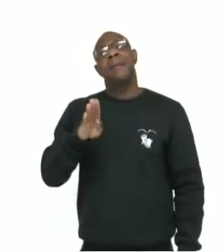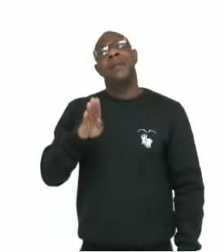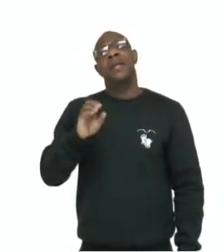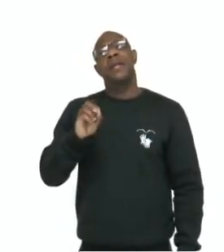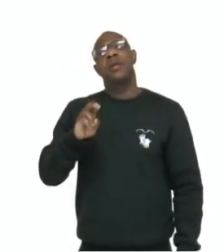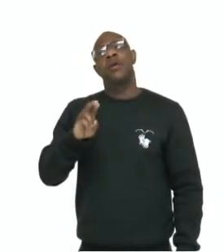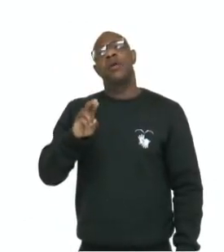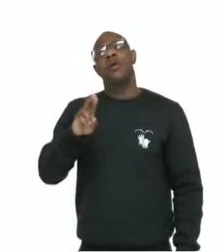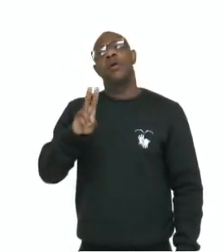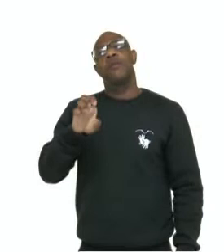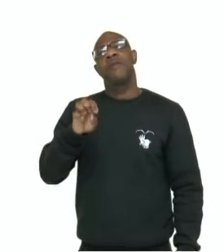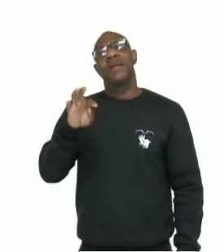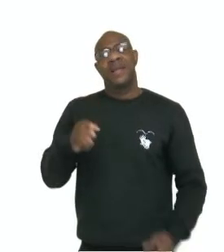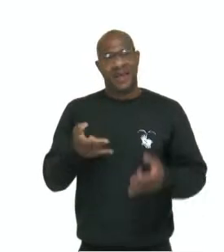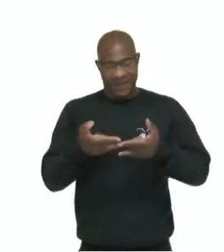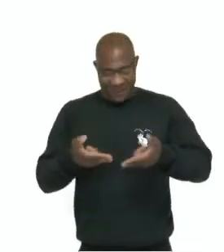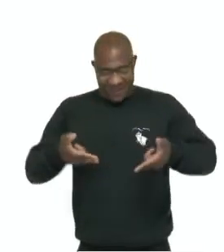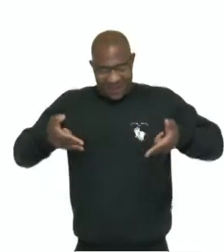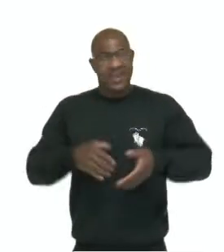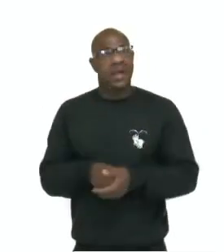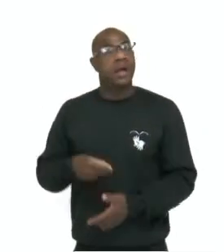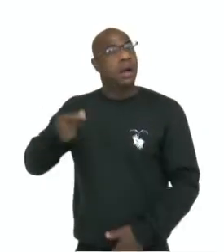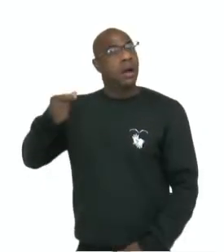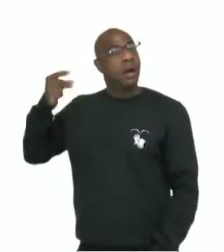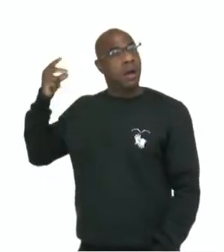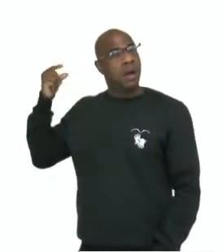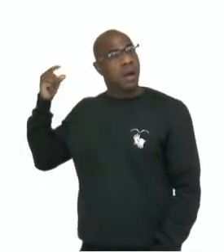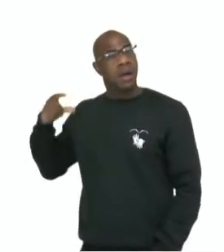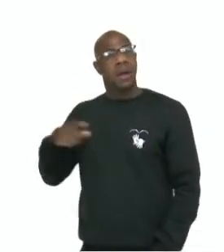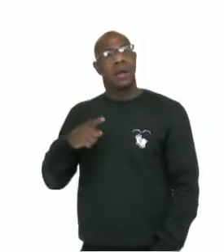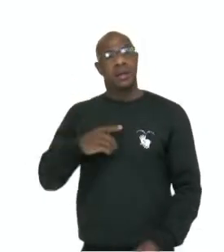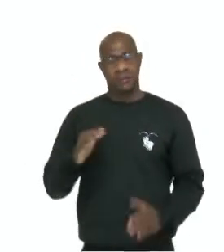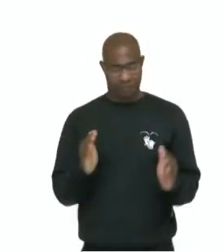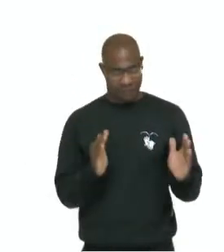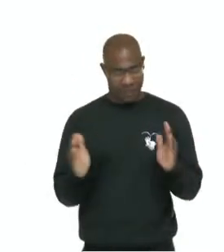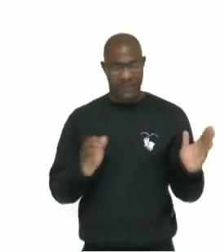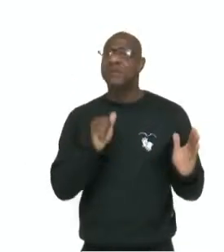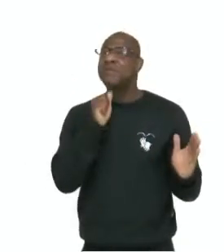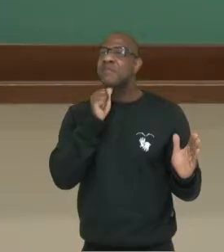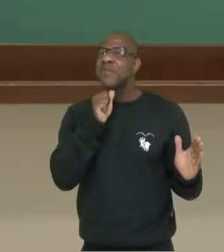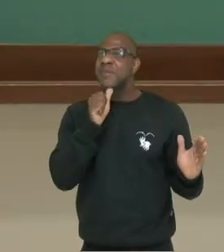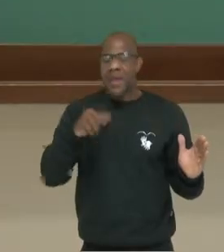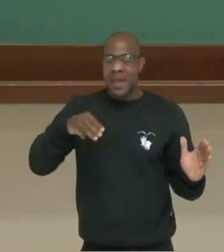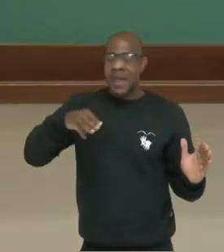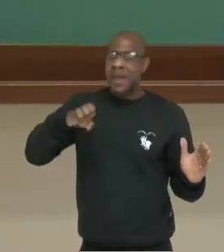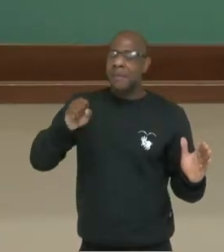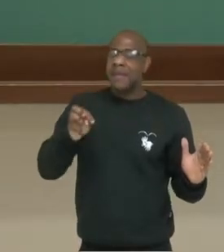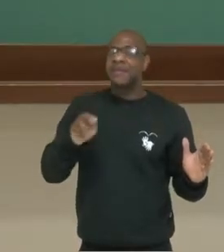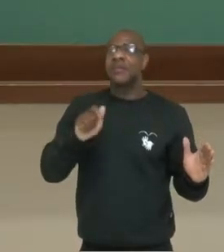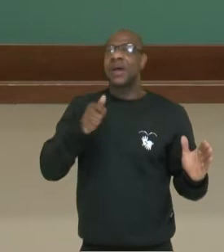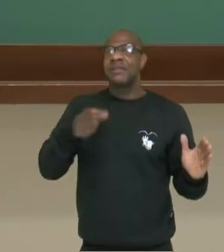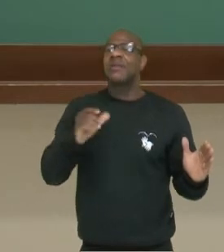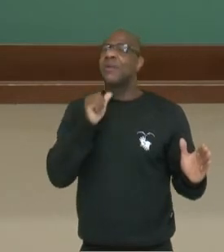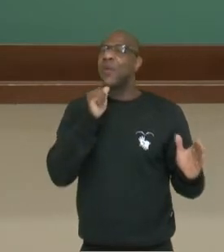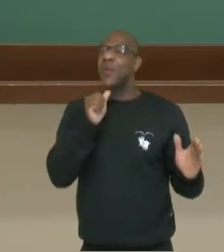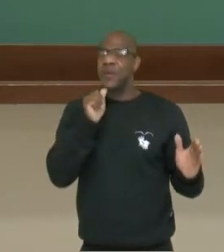algumas mulheres, em algumas culturas, eram retiradas nesse período menstrual, retiradas do convívio, elas